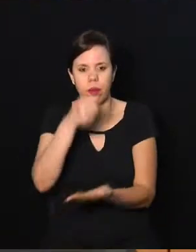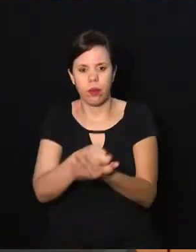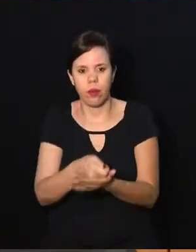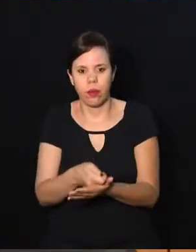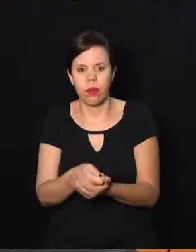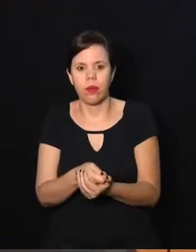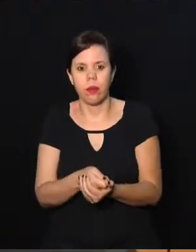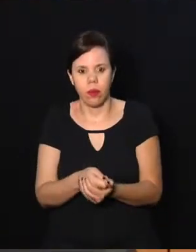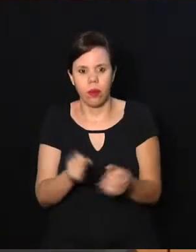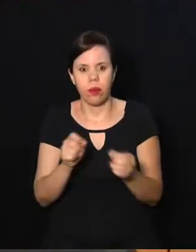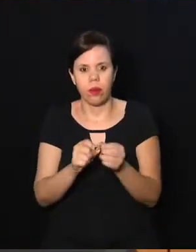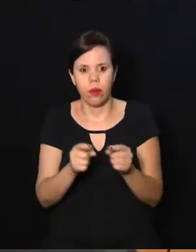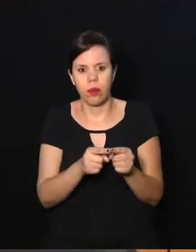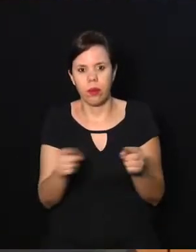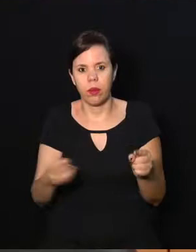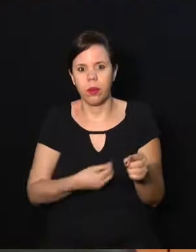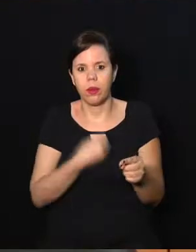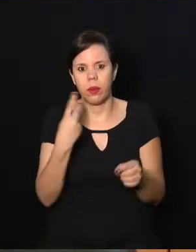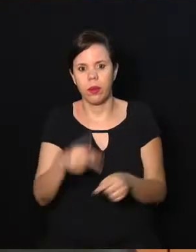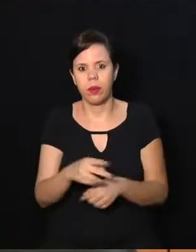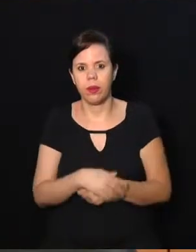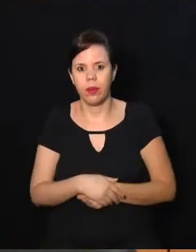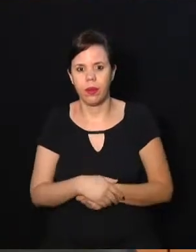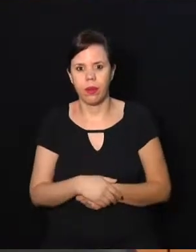vão fazer durante a vida delas.